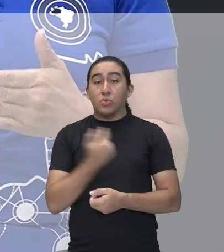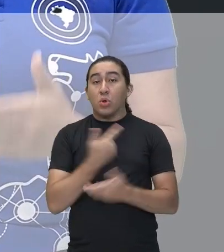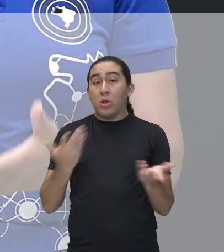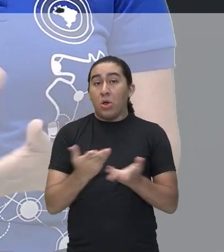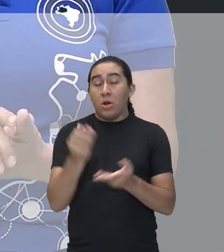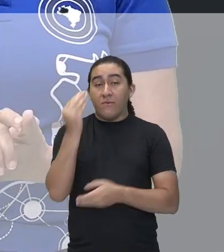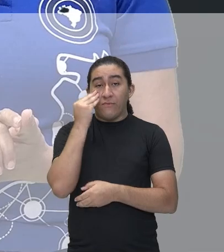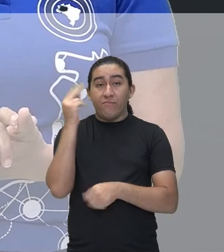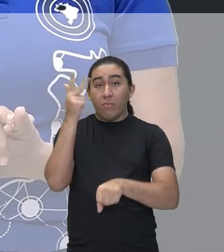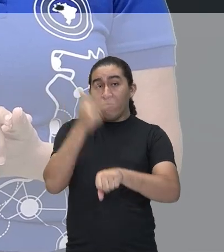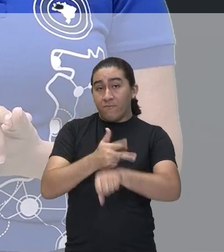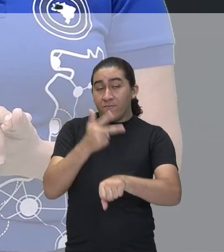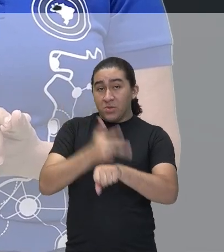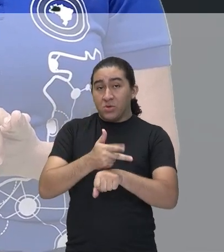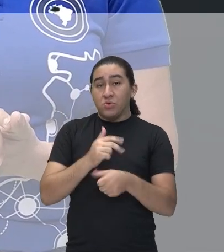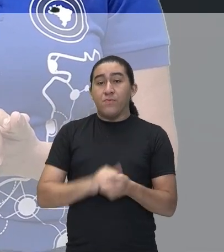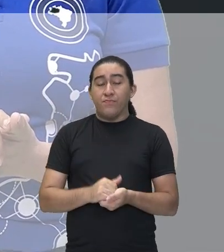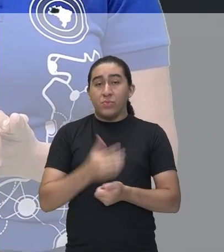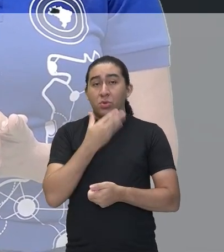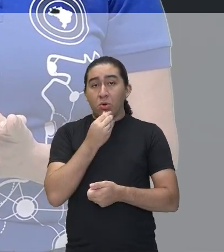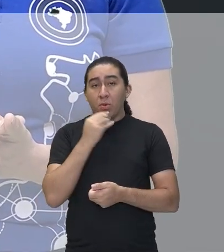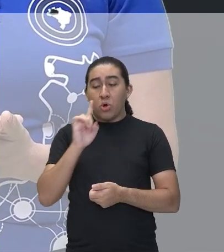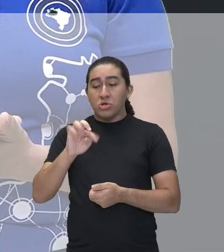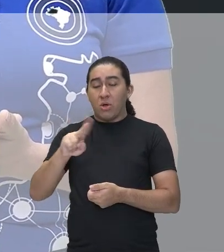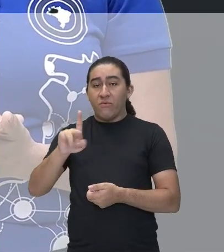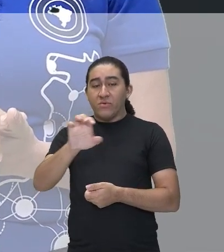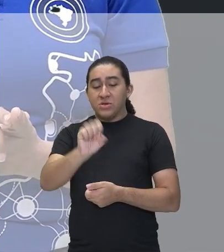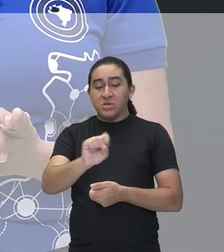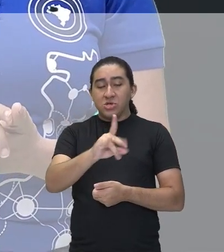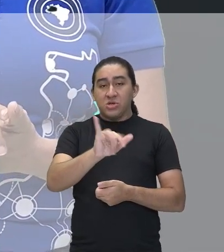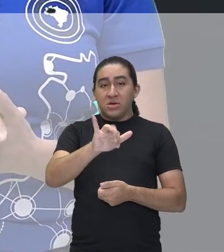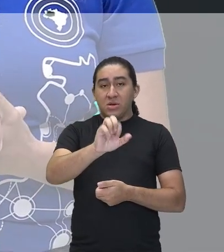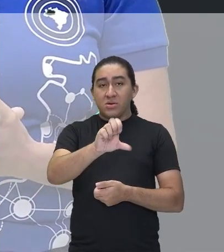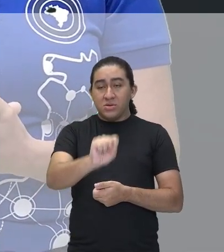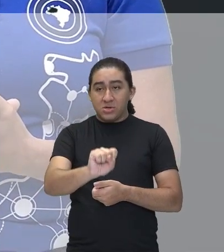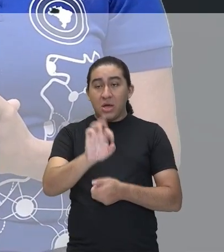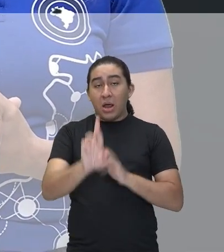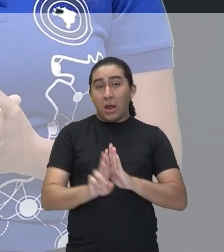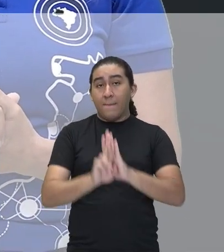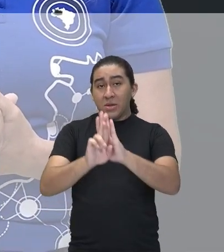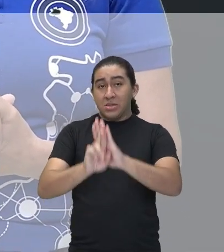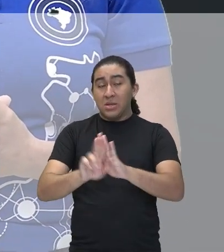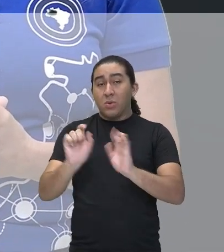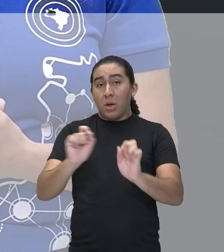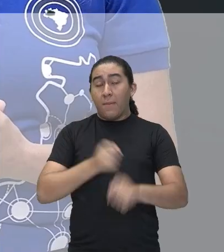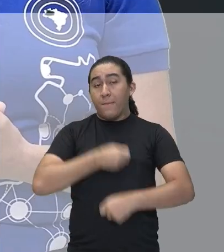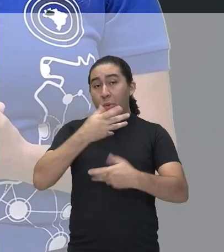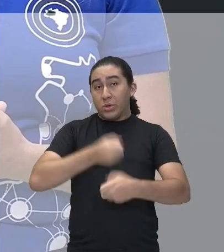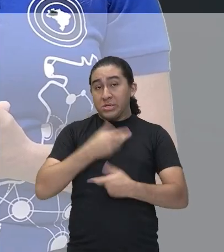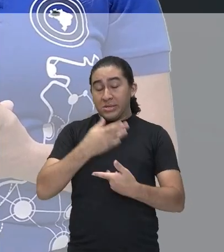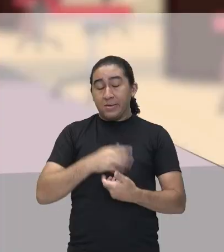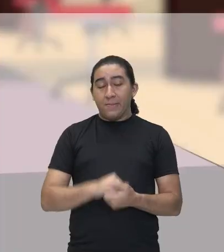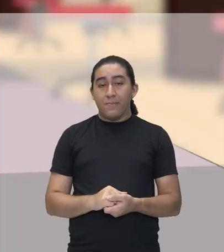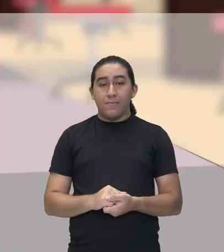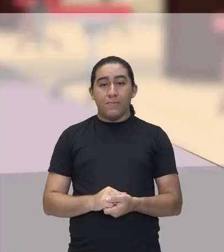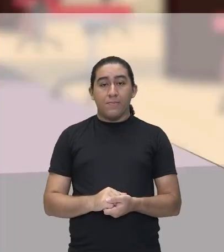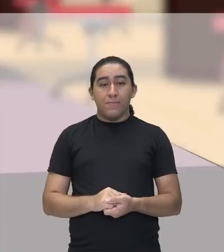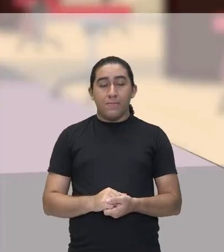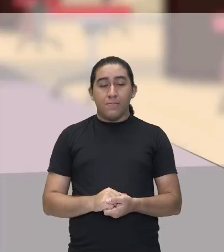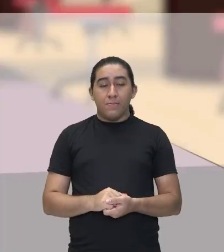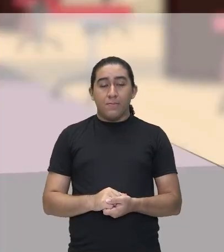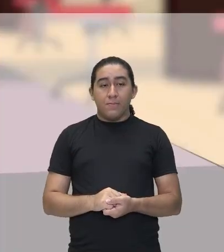um vídeo de Gonçalves Dias, que é o representante da nossa poesia romântica.